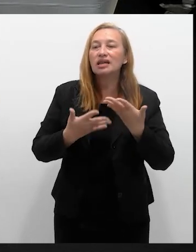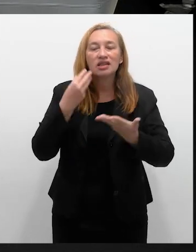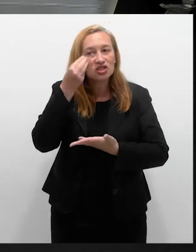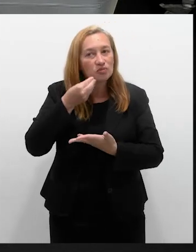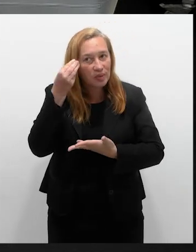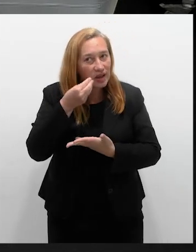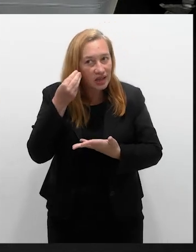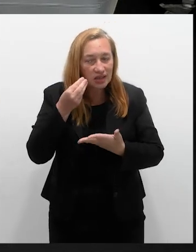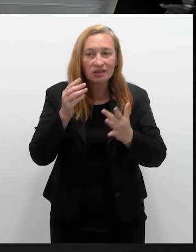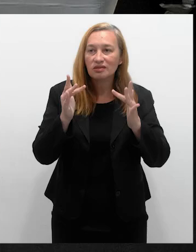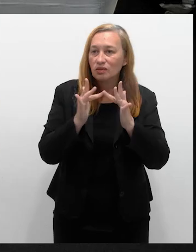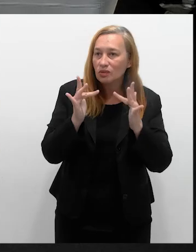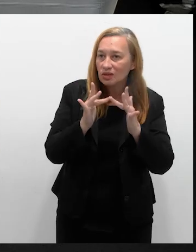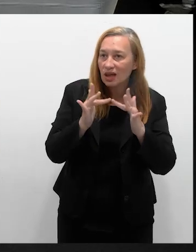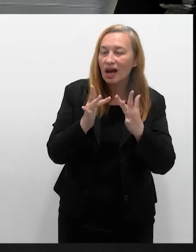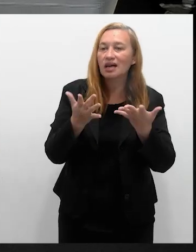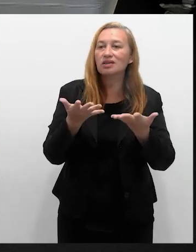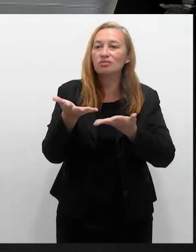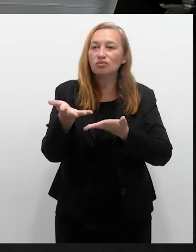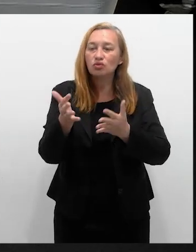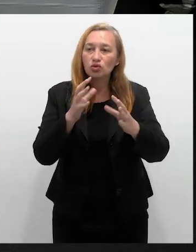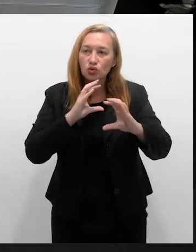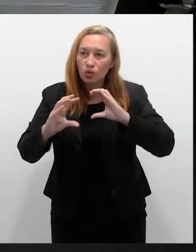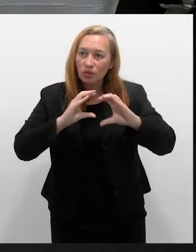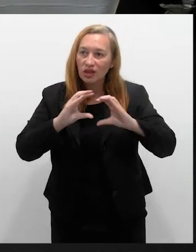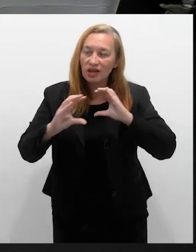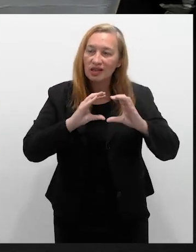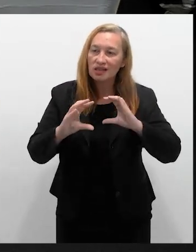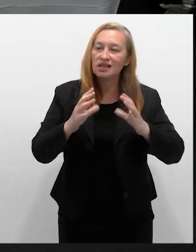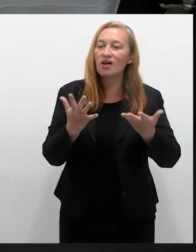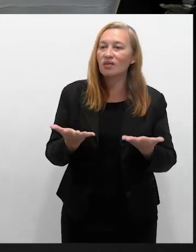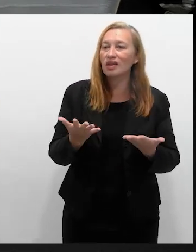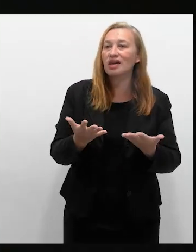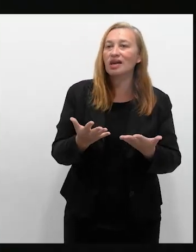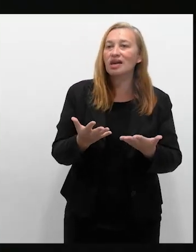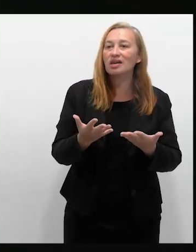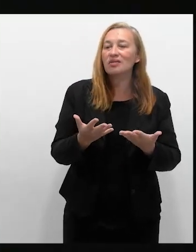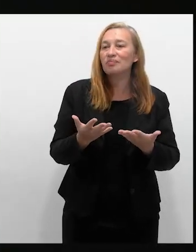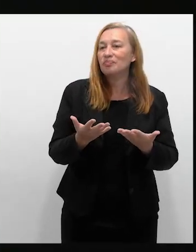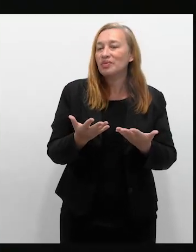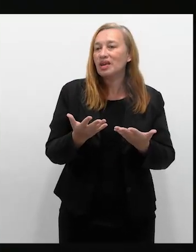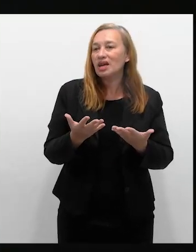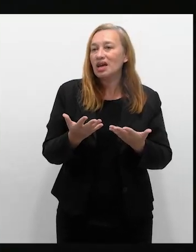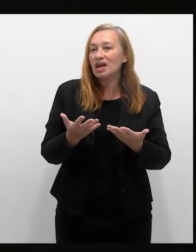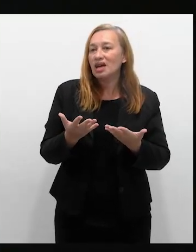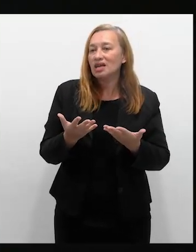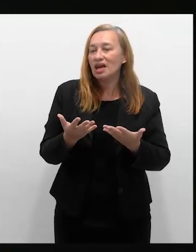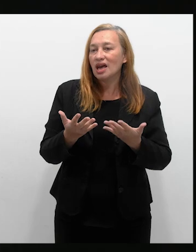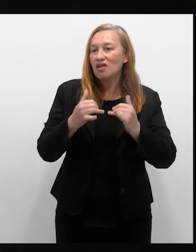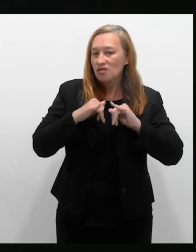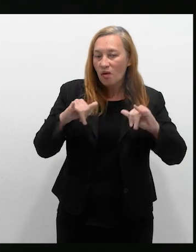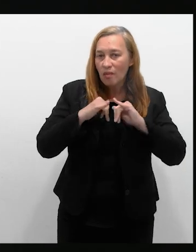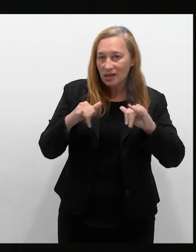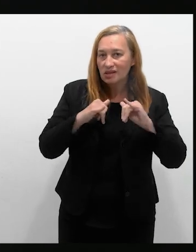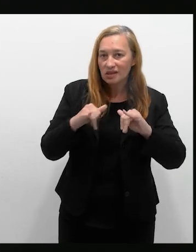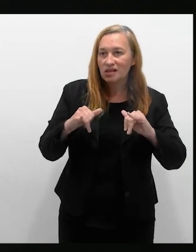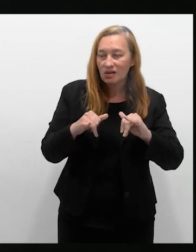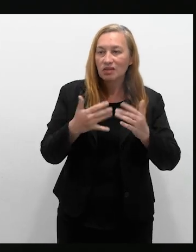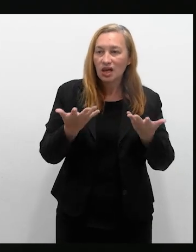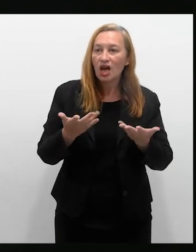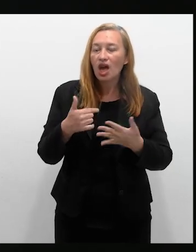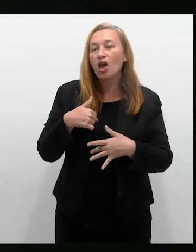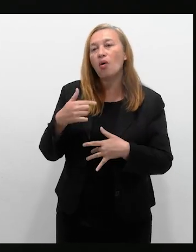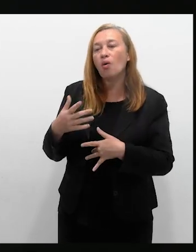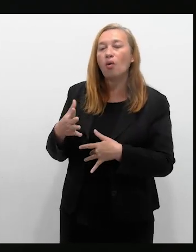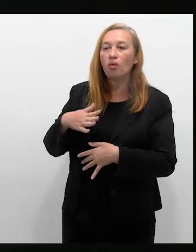riqueza que essa experiência promove, né? Em termos afetivos, em termos de comunicação. Sem dúvida é lançar semente, né? Eu acho que é isso que é o mais interessante.